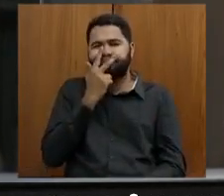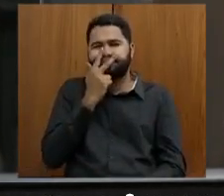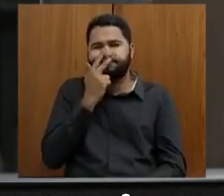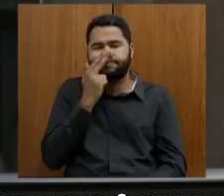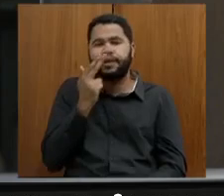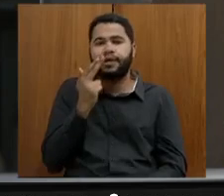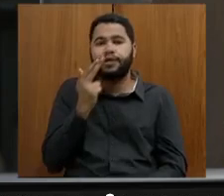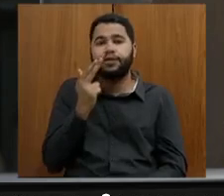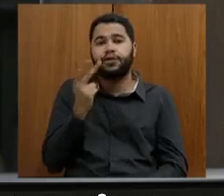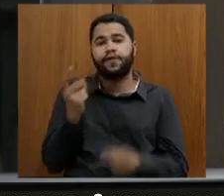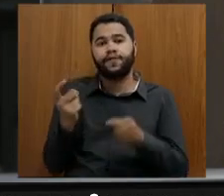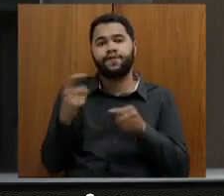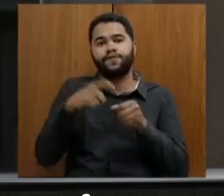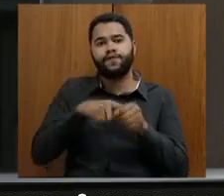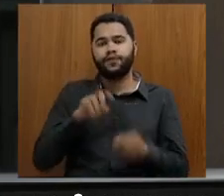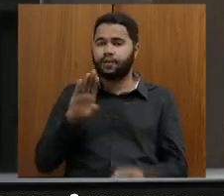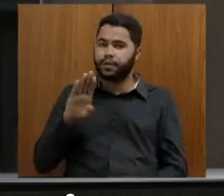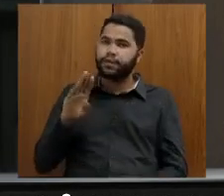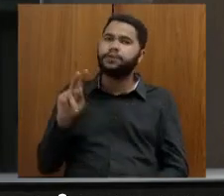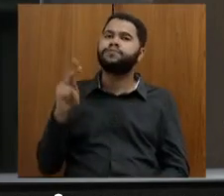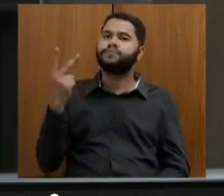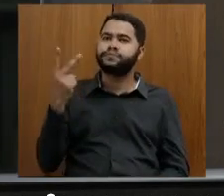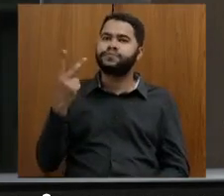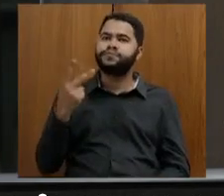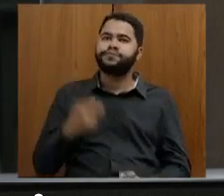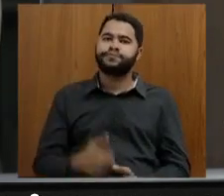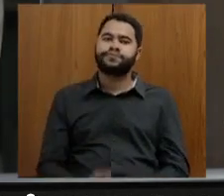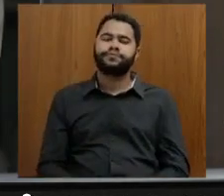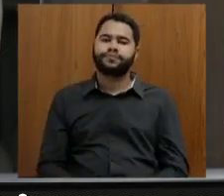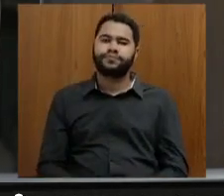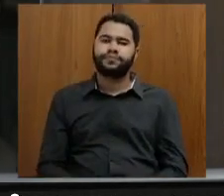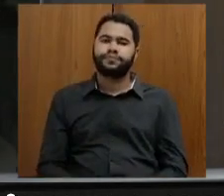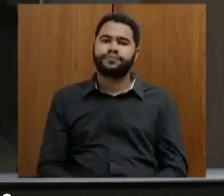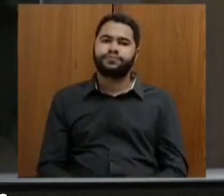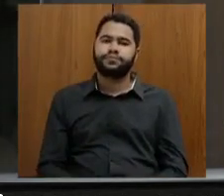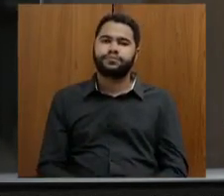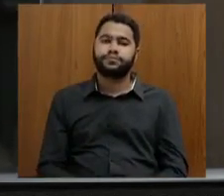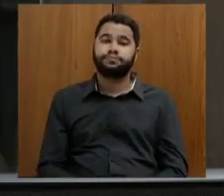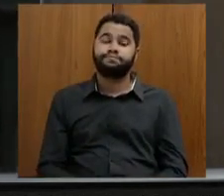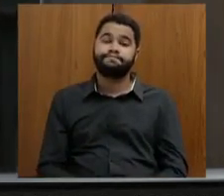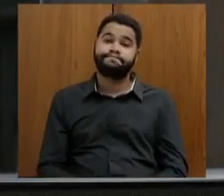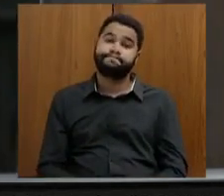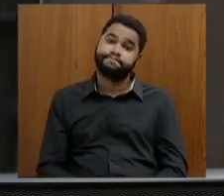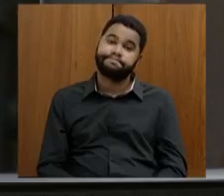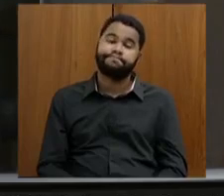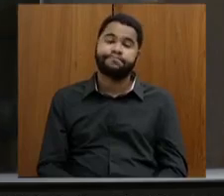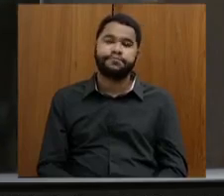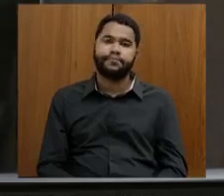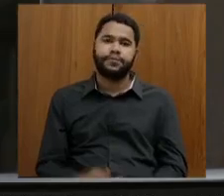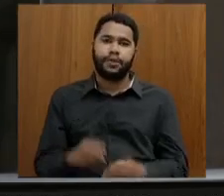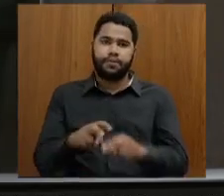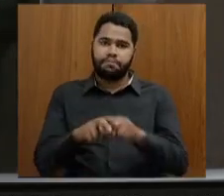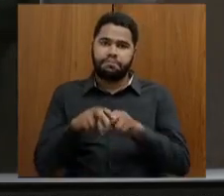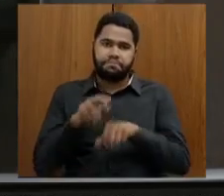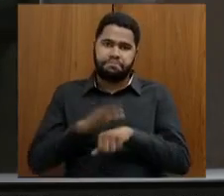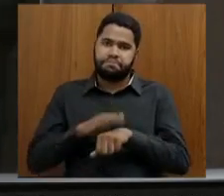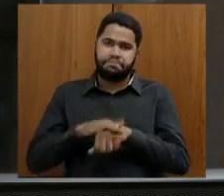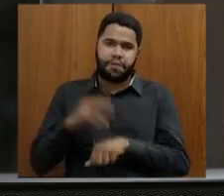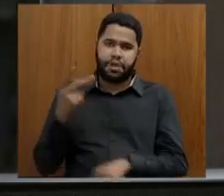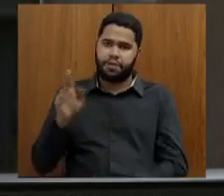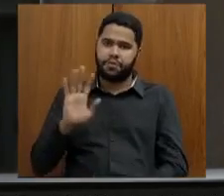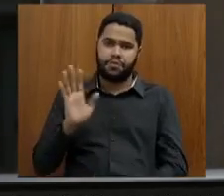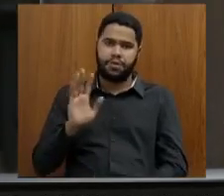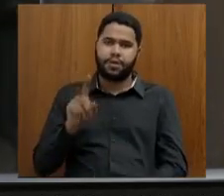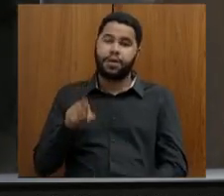tendo que voltar para Belo Horizonte depois até infelizmente mas não é por vontade dele em